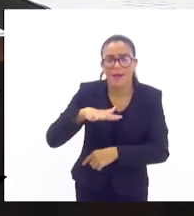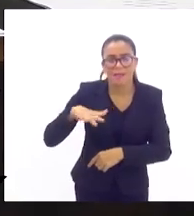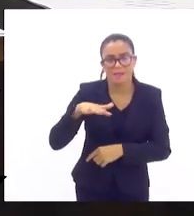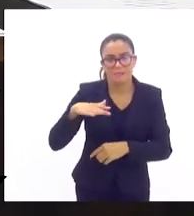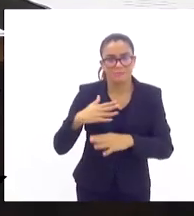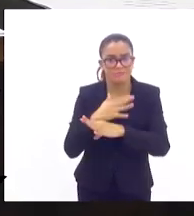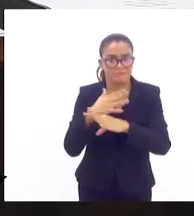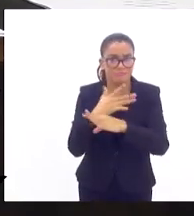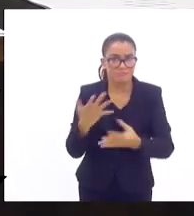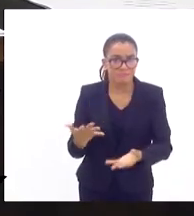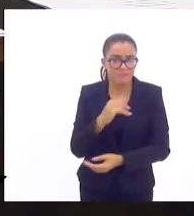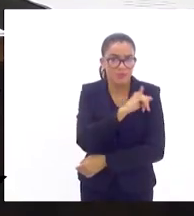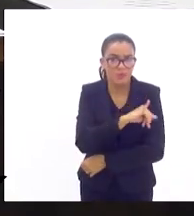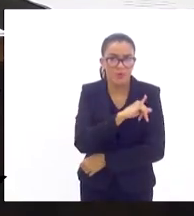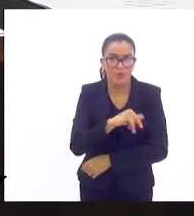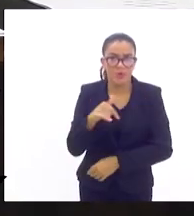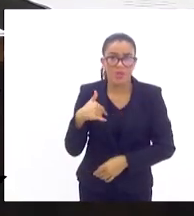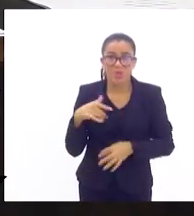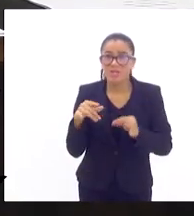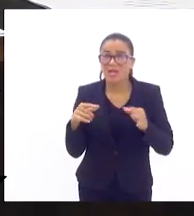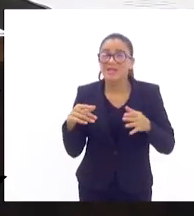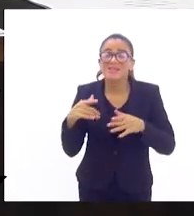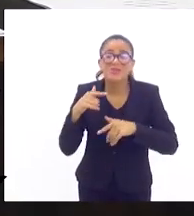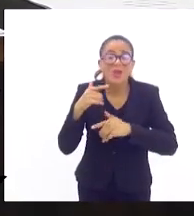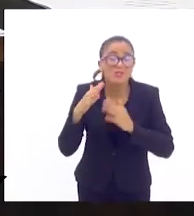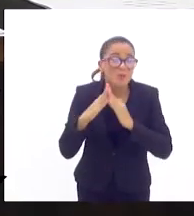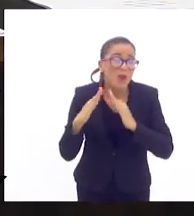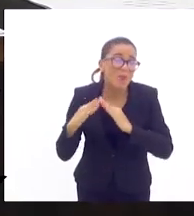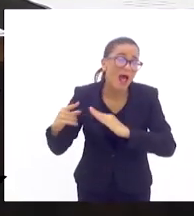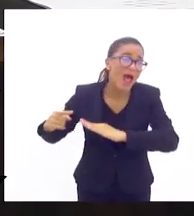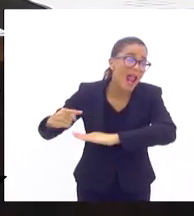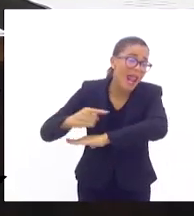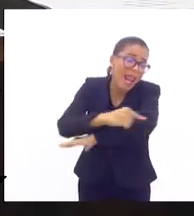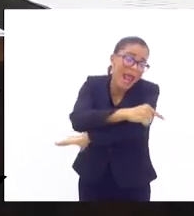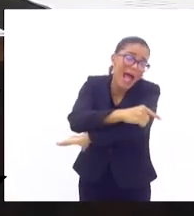moramos aqui, na ponta da cidade do Rio de Janeiro, lá na Zona Oeste